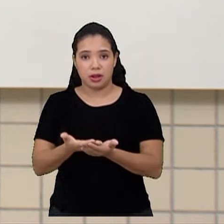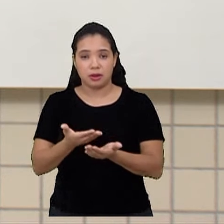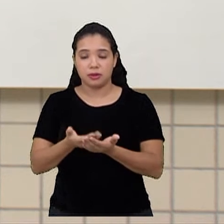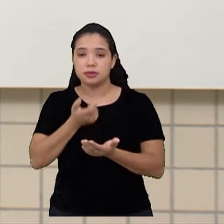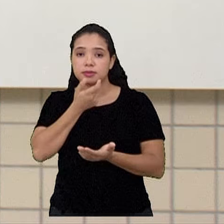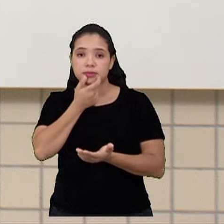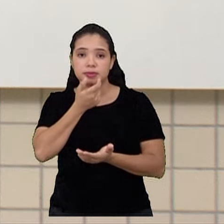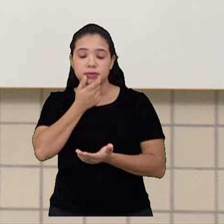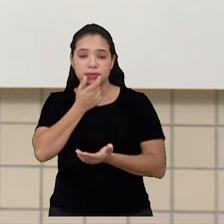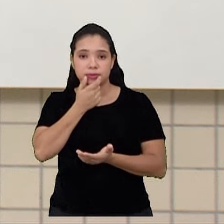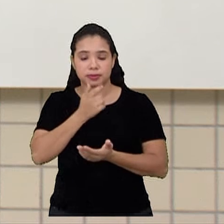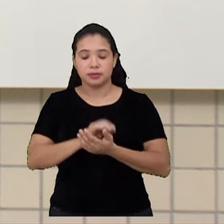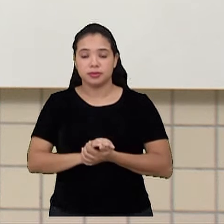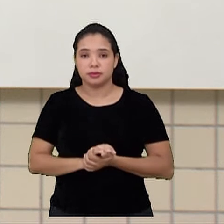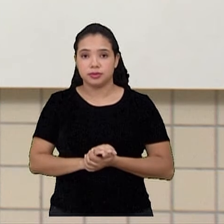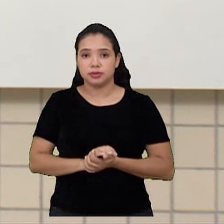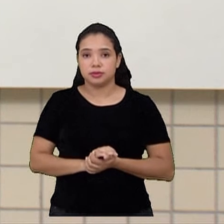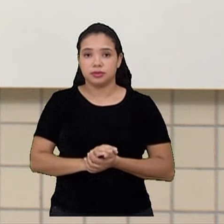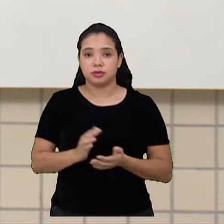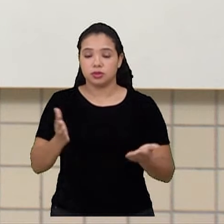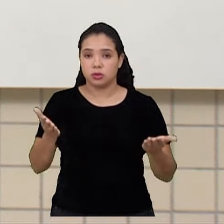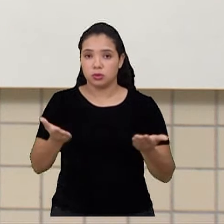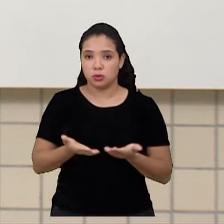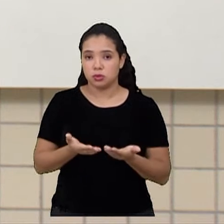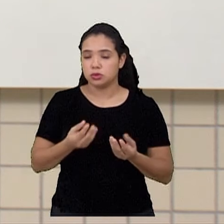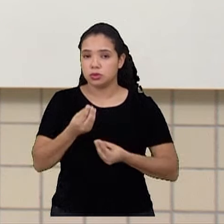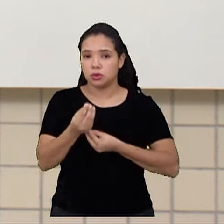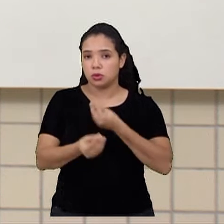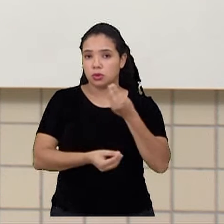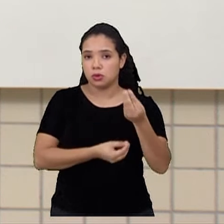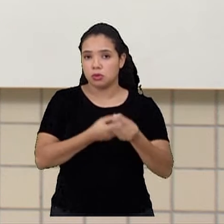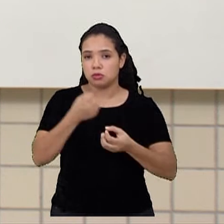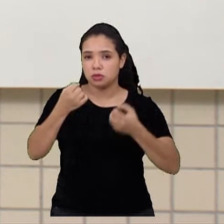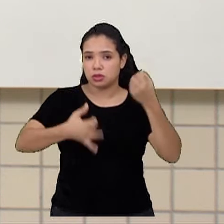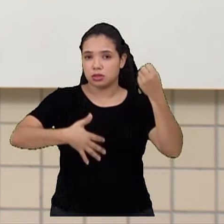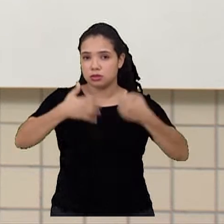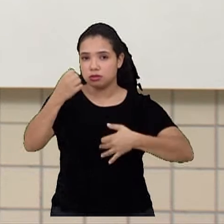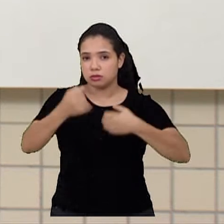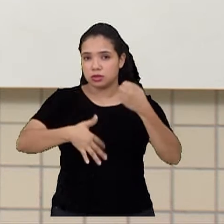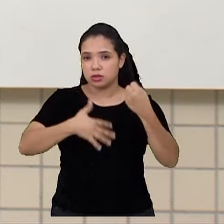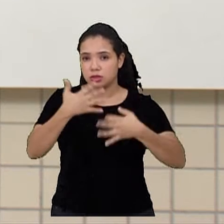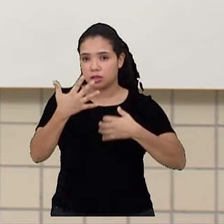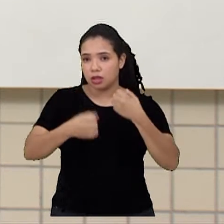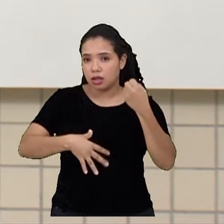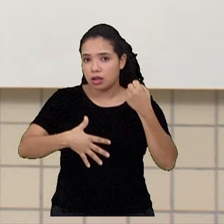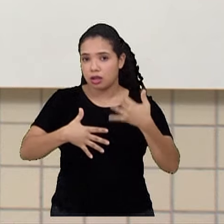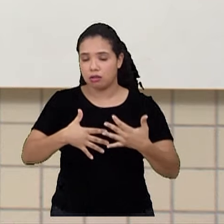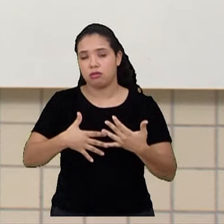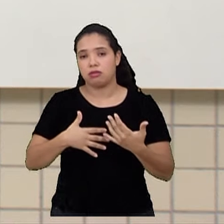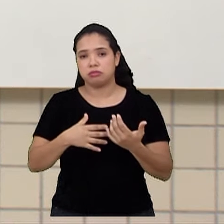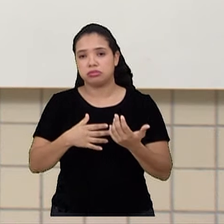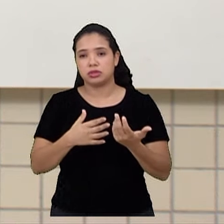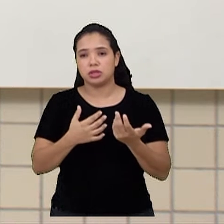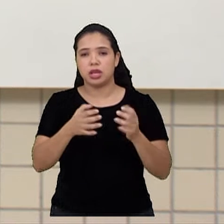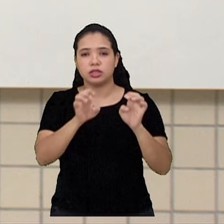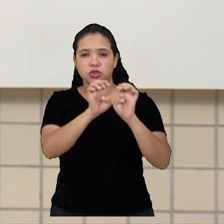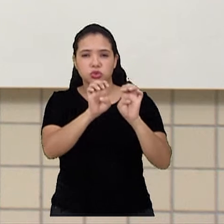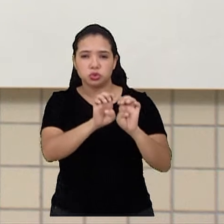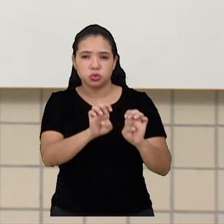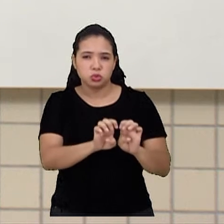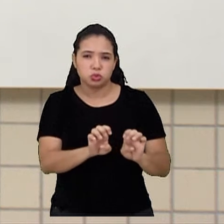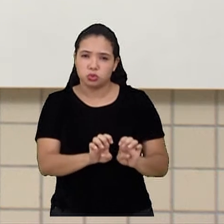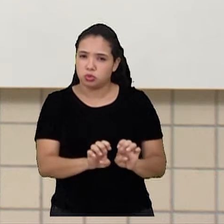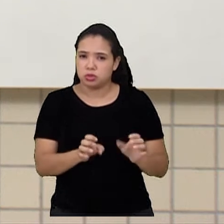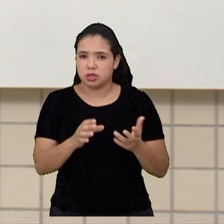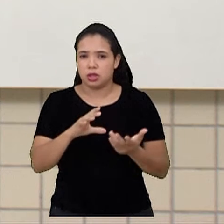falar sobre as formas condicionais ou conditional forms, certo pessoal?